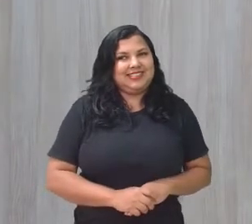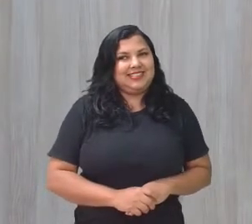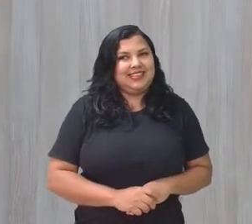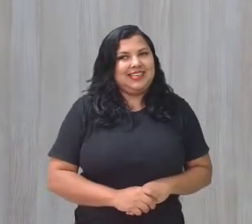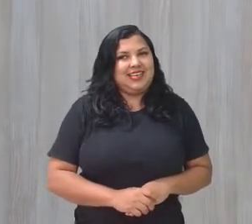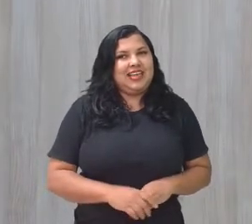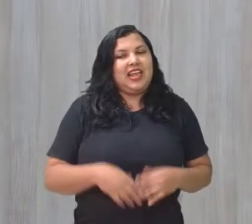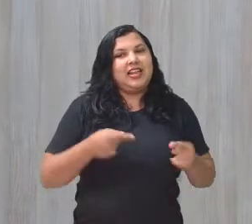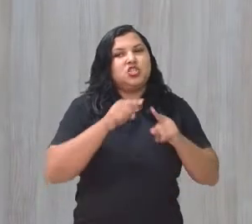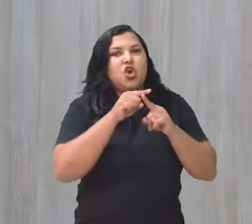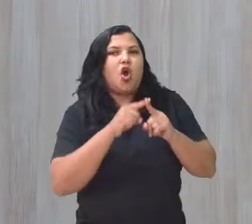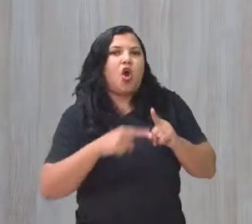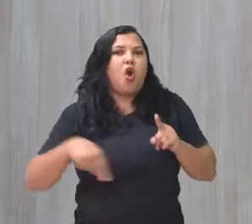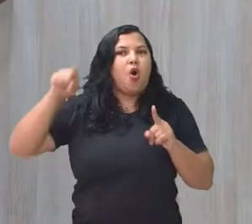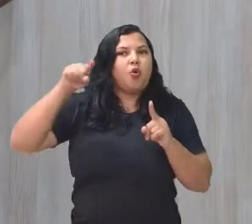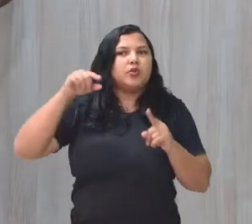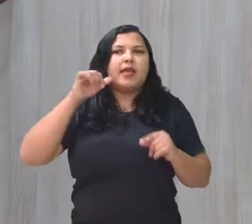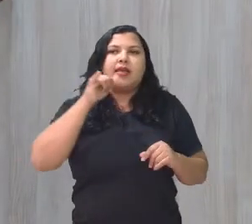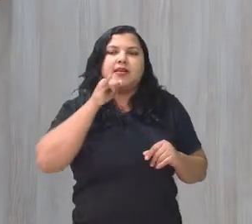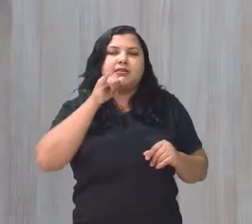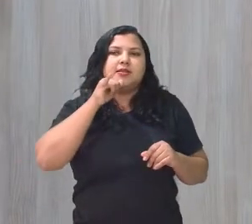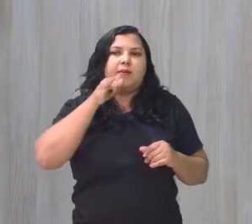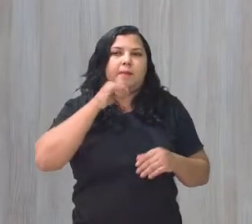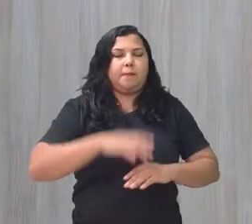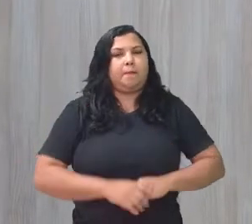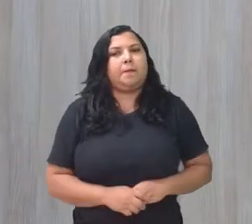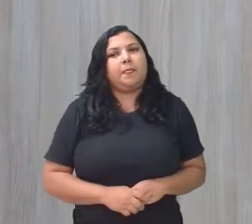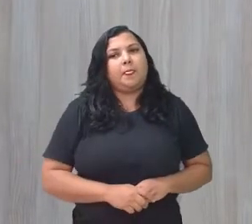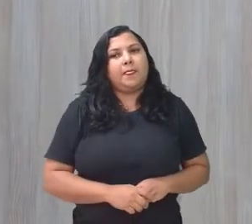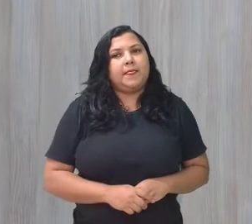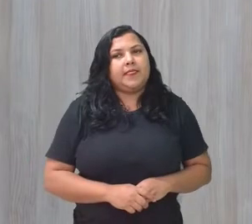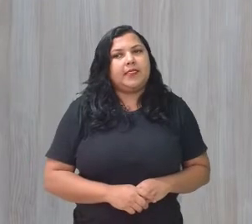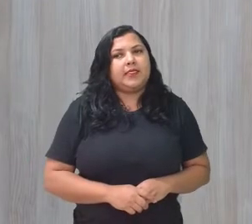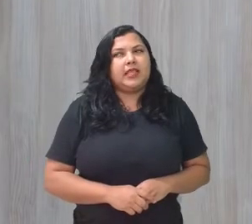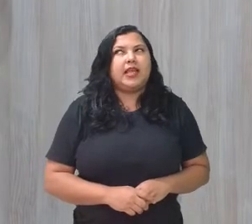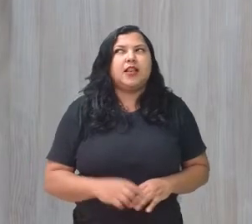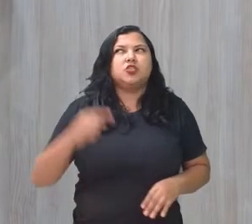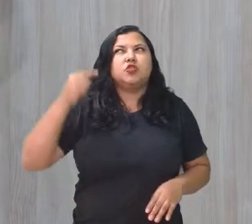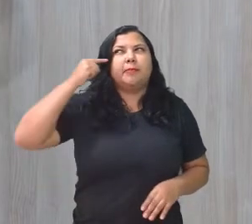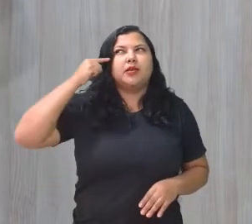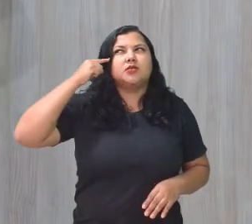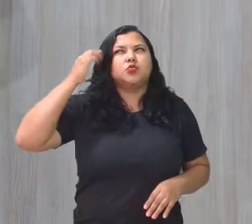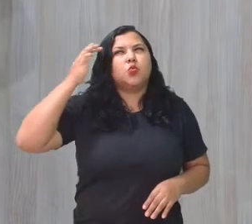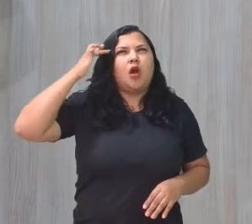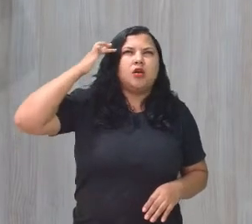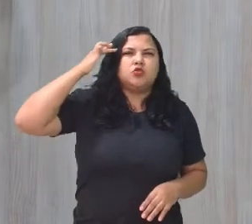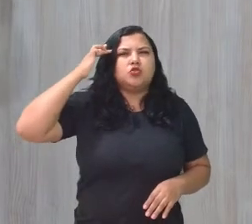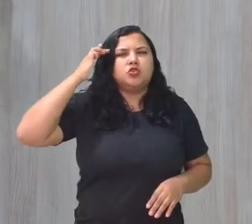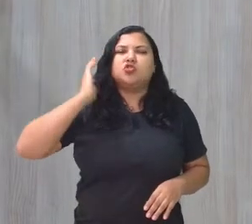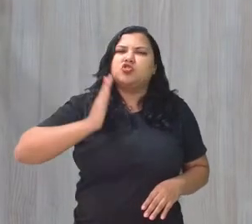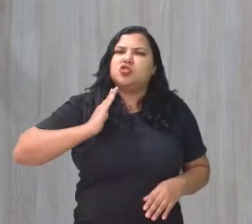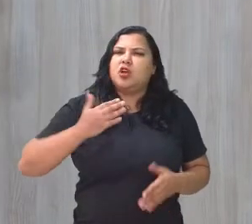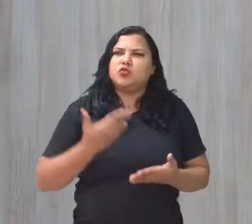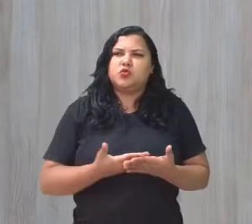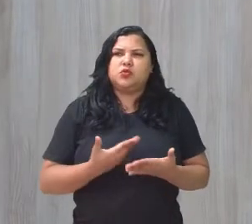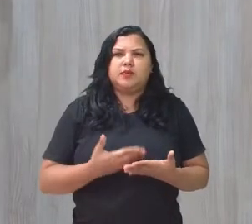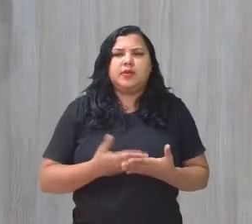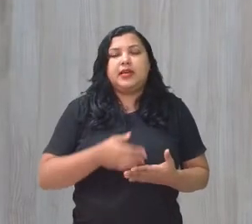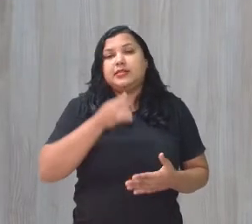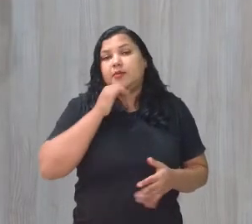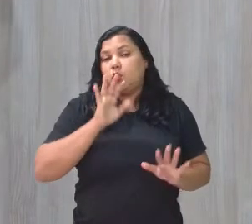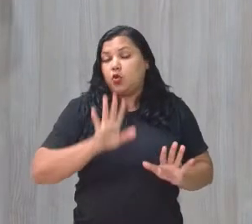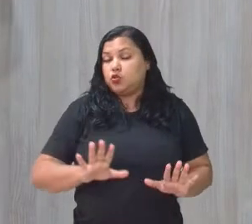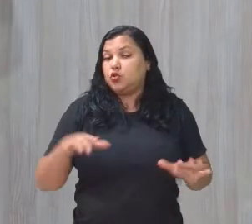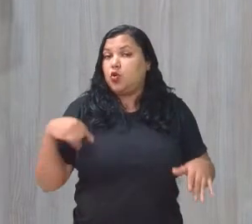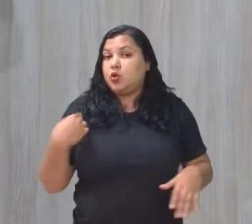eles cortam caminho, na verdade eles pegam parte de um raciocínio que na aula de matemática a gente expande, né? Mas lembrando, a gente